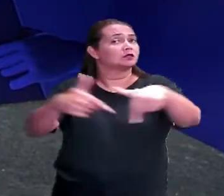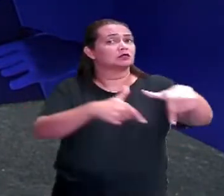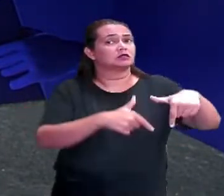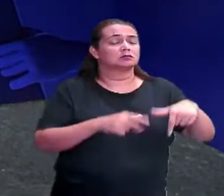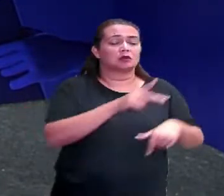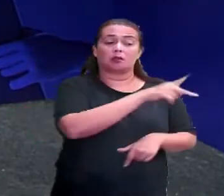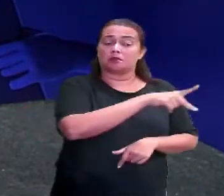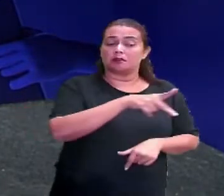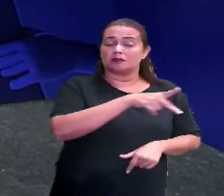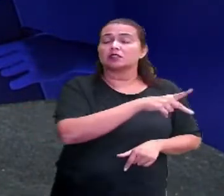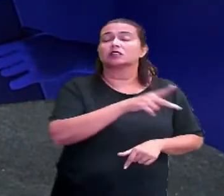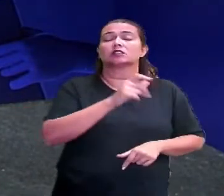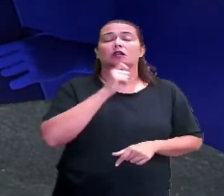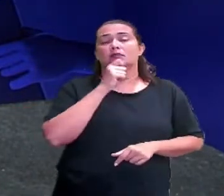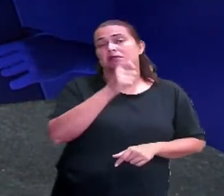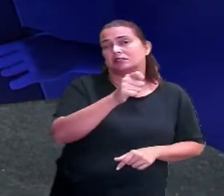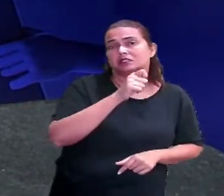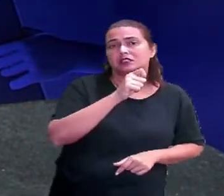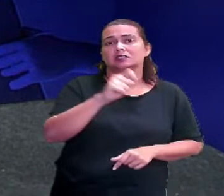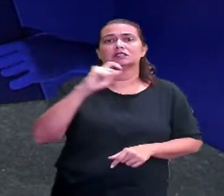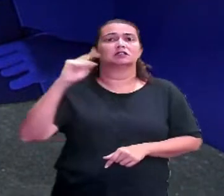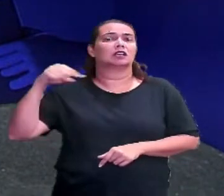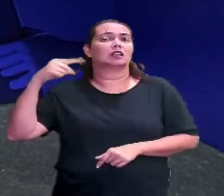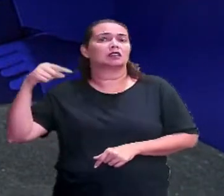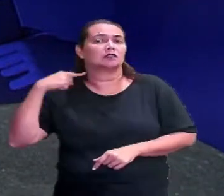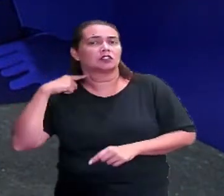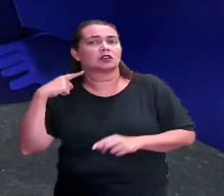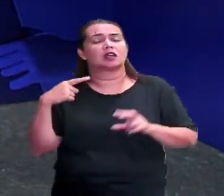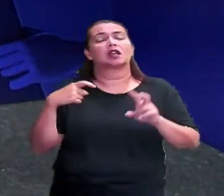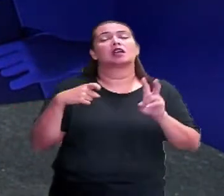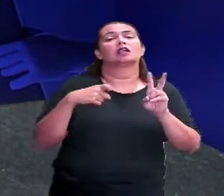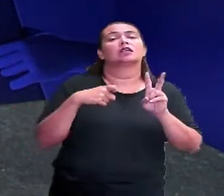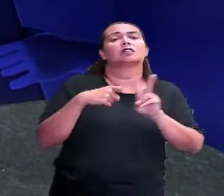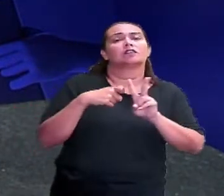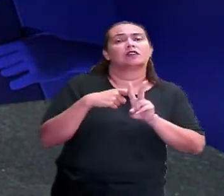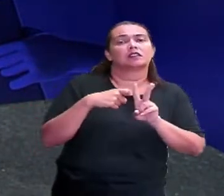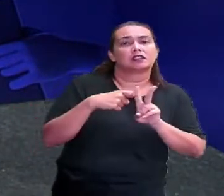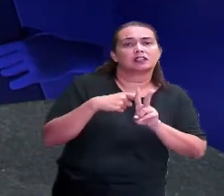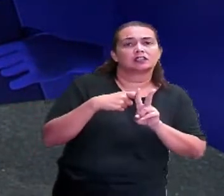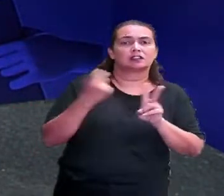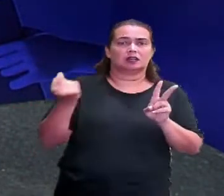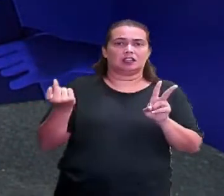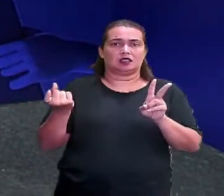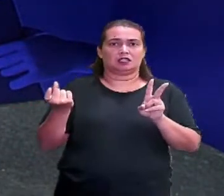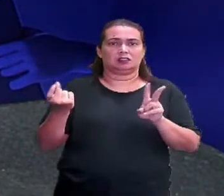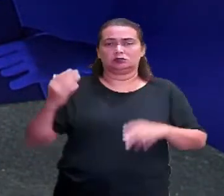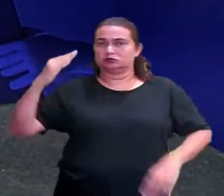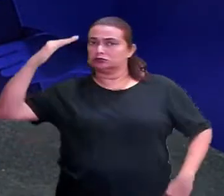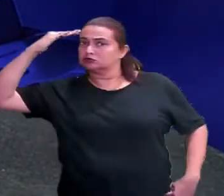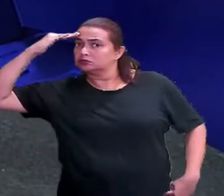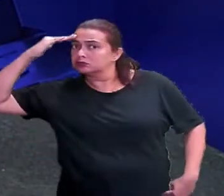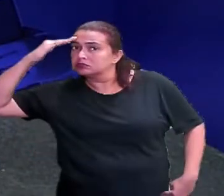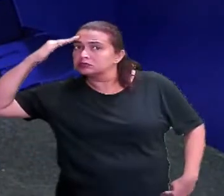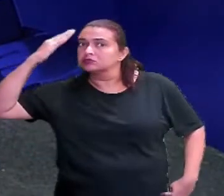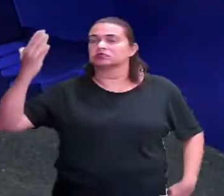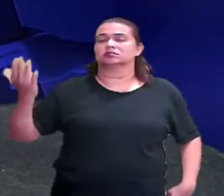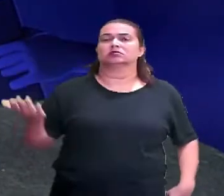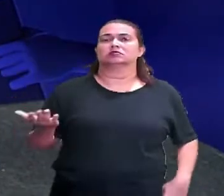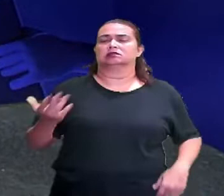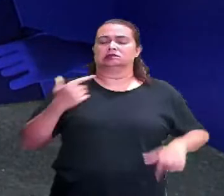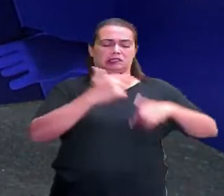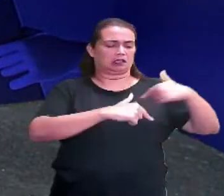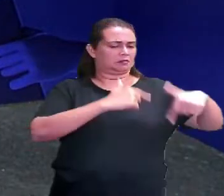professores, jornalistas, advogados, veterinários, médicos, militares, agentes prisionais,